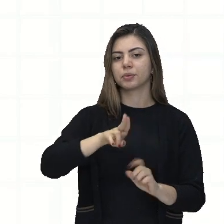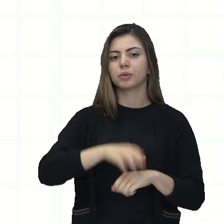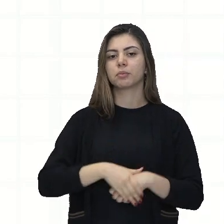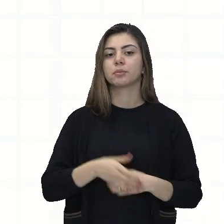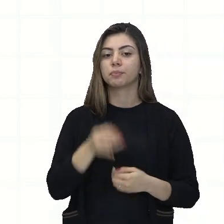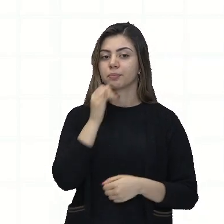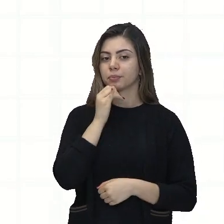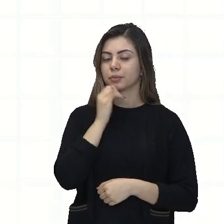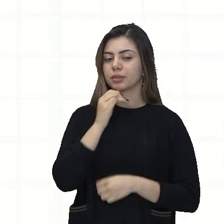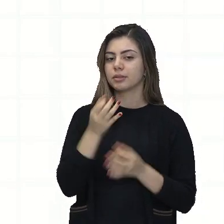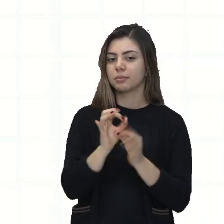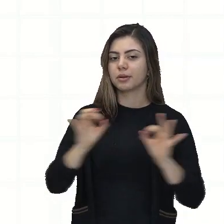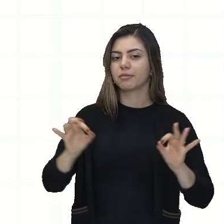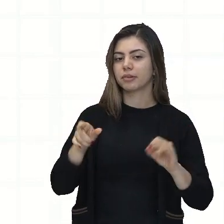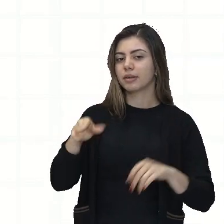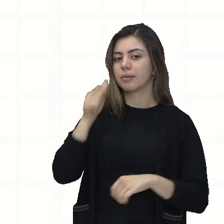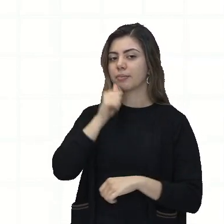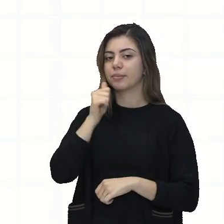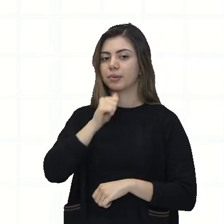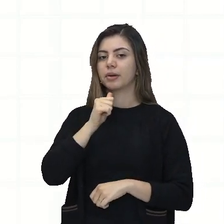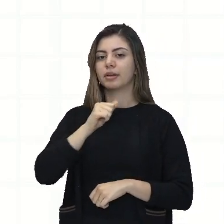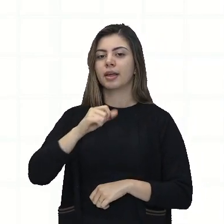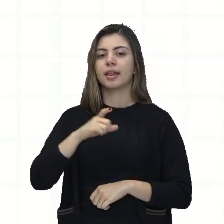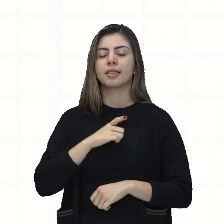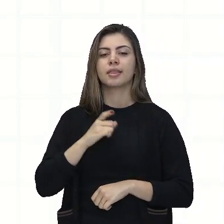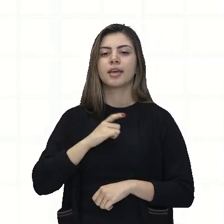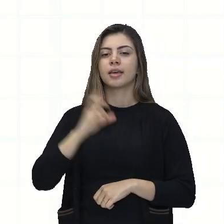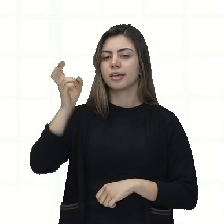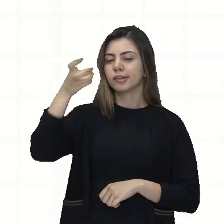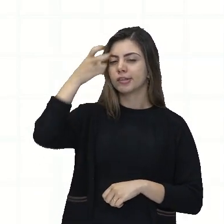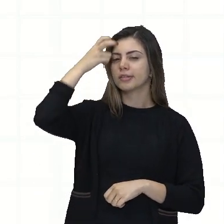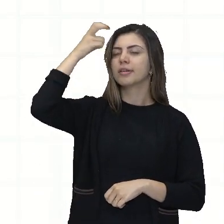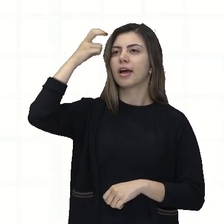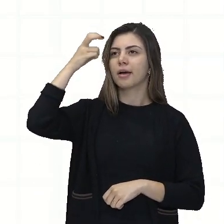tinha orgulho da sua inteligência.